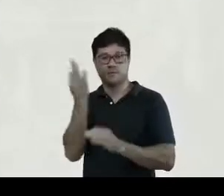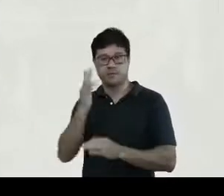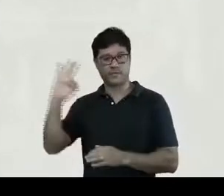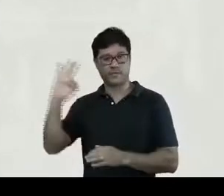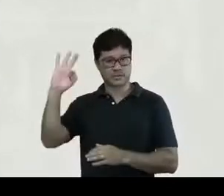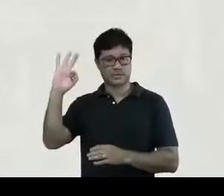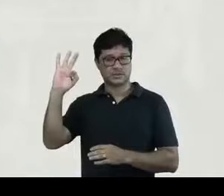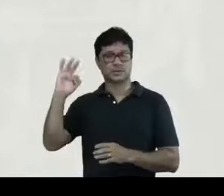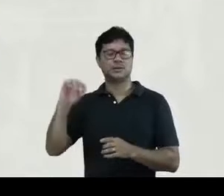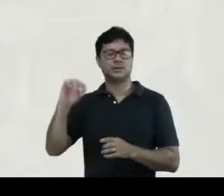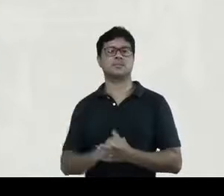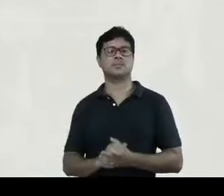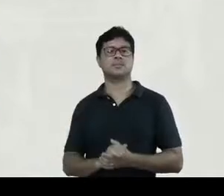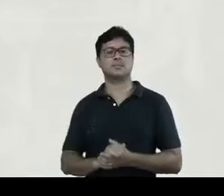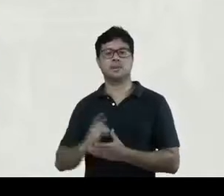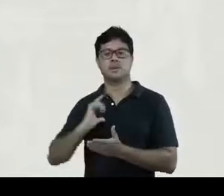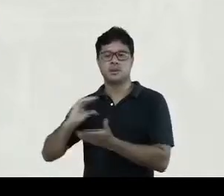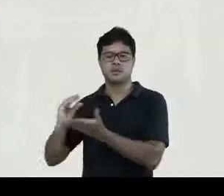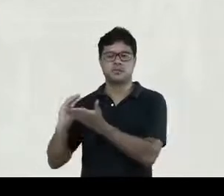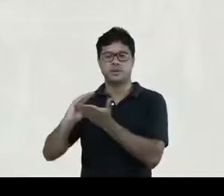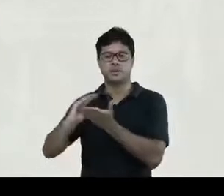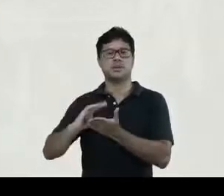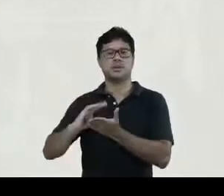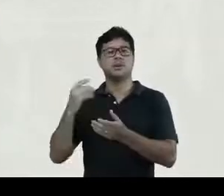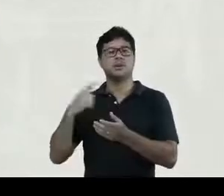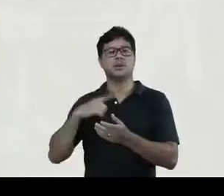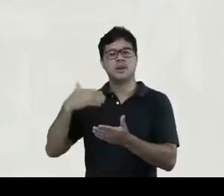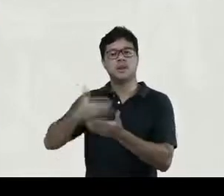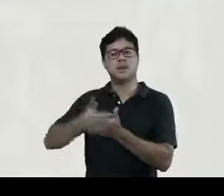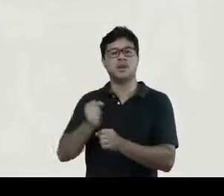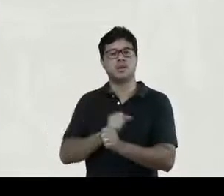pela Equipex Biblissima até 2019.